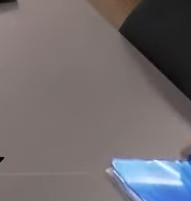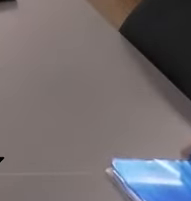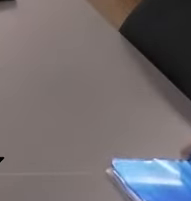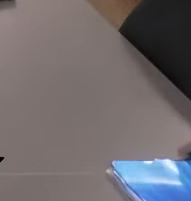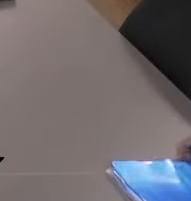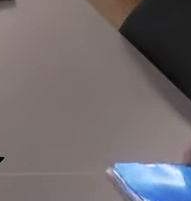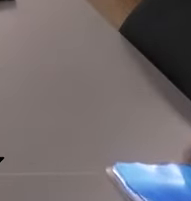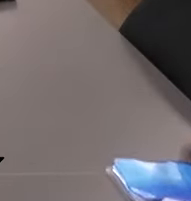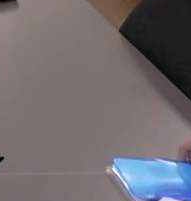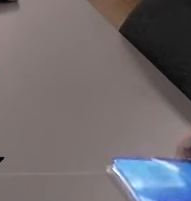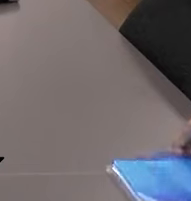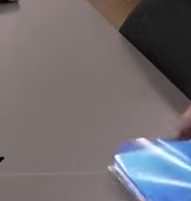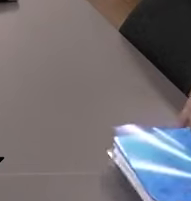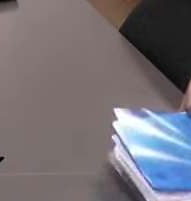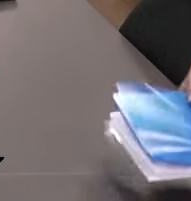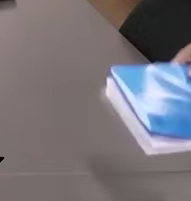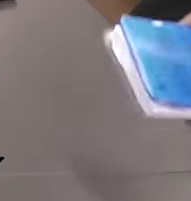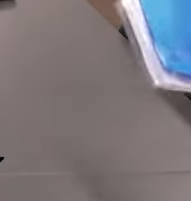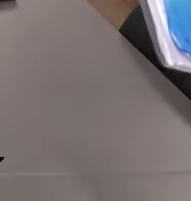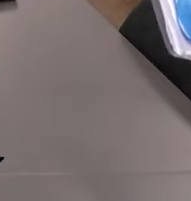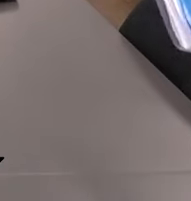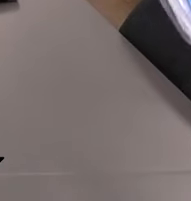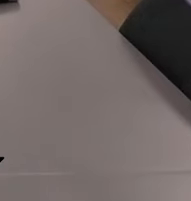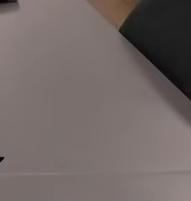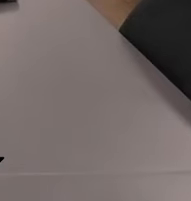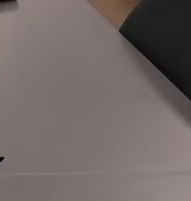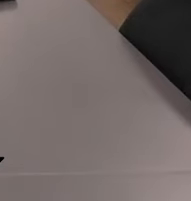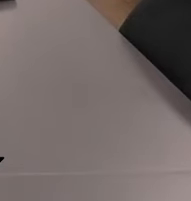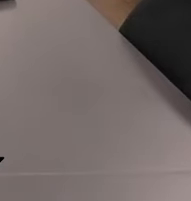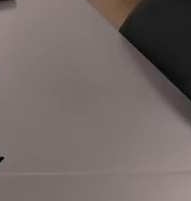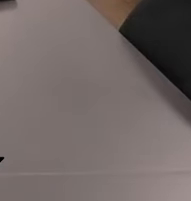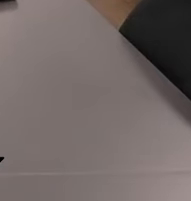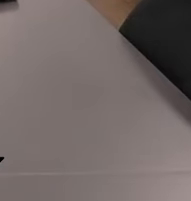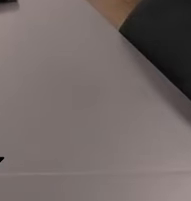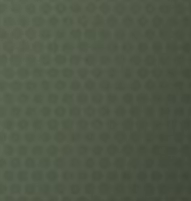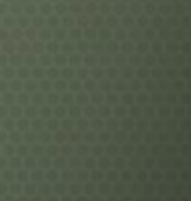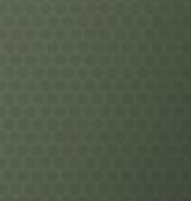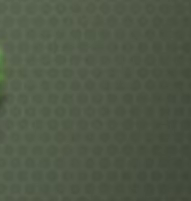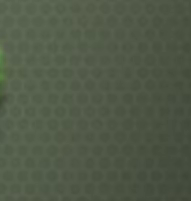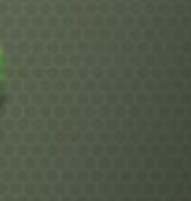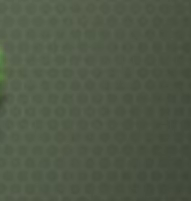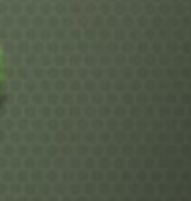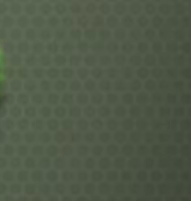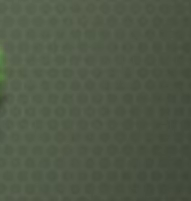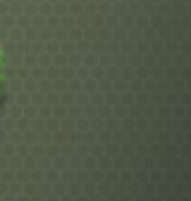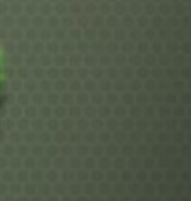a sessão. Muito obrigado a todos. Com todos convocados para a próxima quarta. Fiquem com Deus.